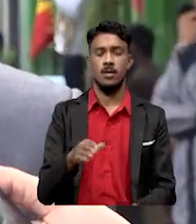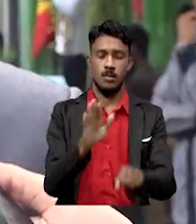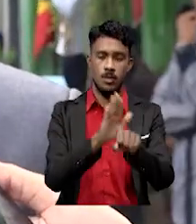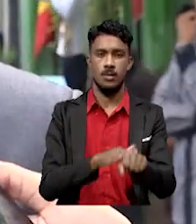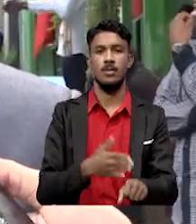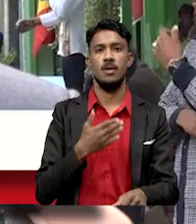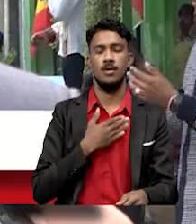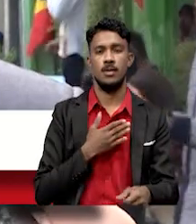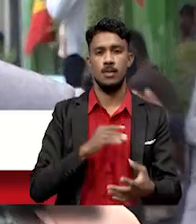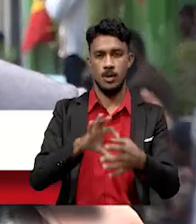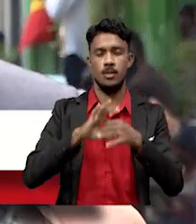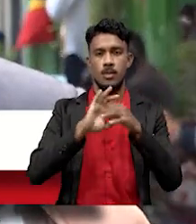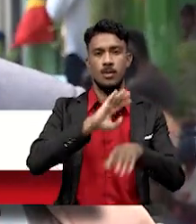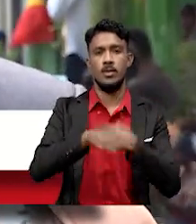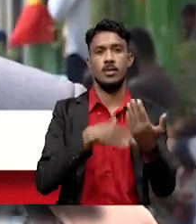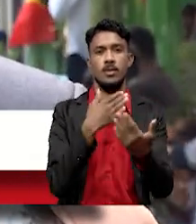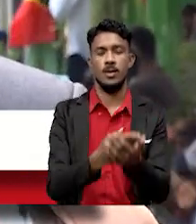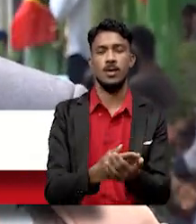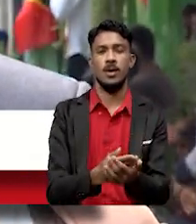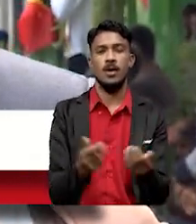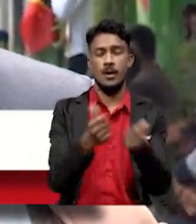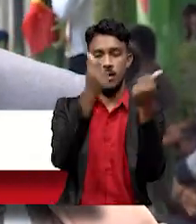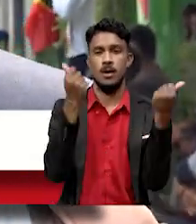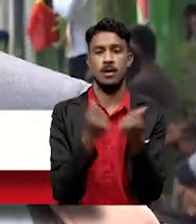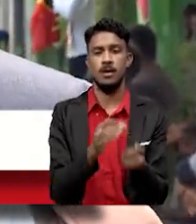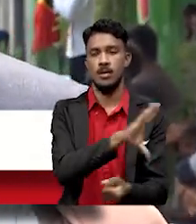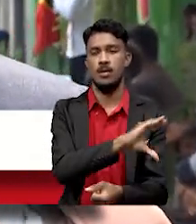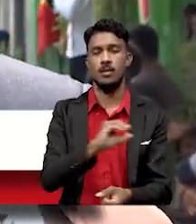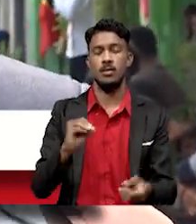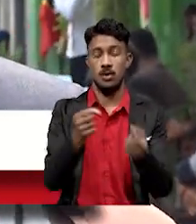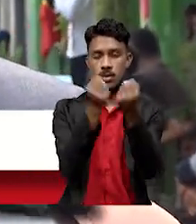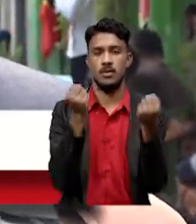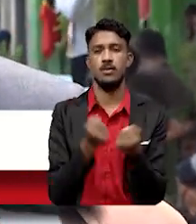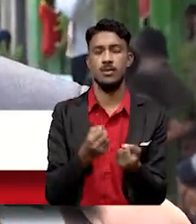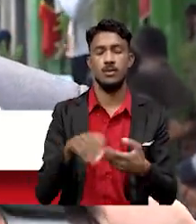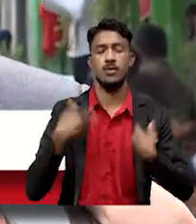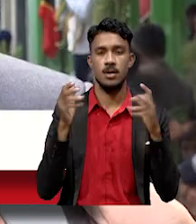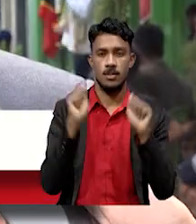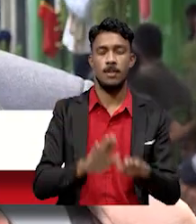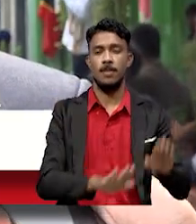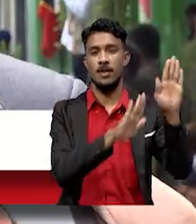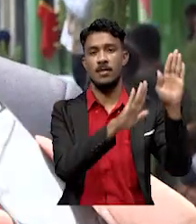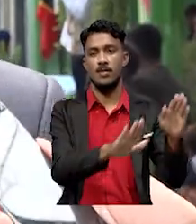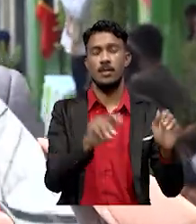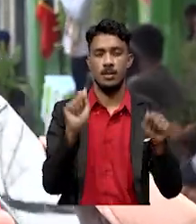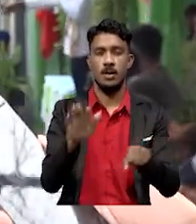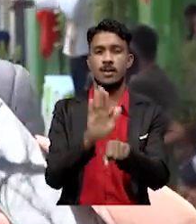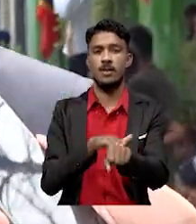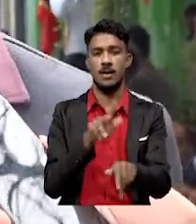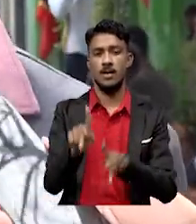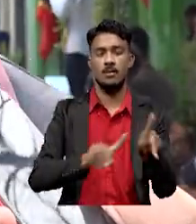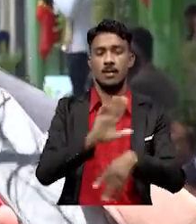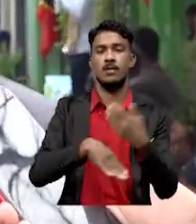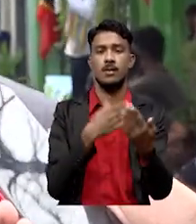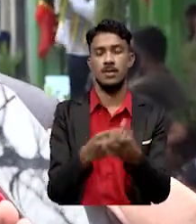iha posto suku no aldea sira hotu insa maka tutumba iha a base o insa maka tu organiza itini patriota sira hotu atu